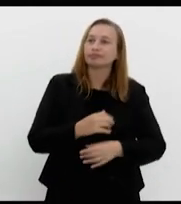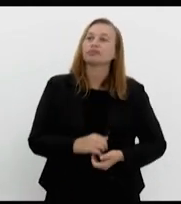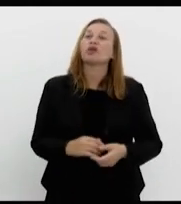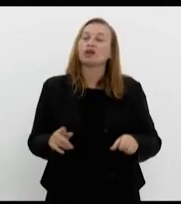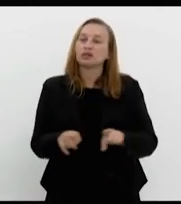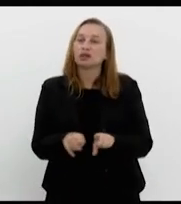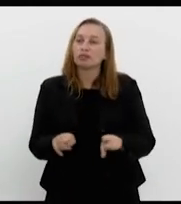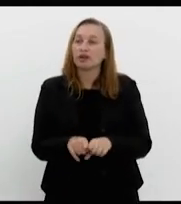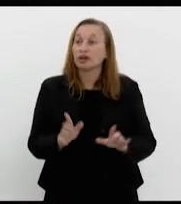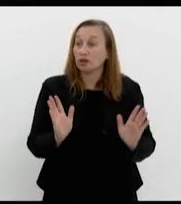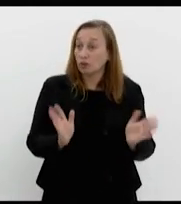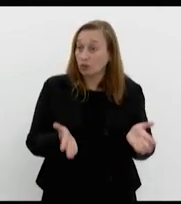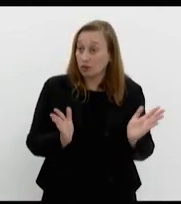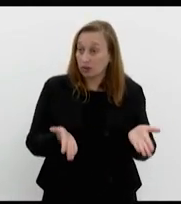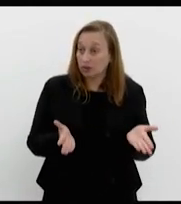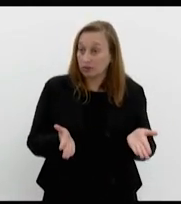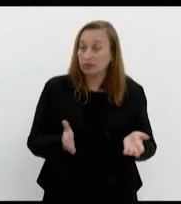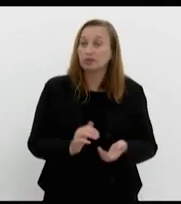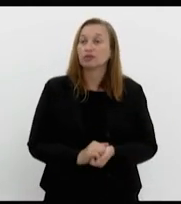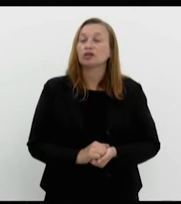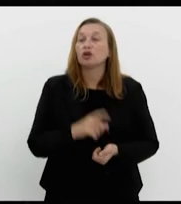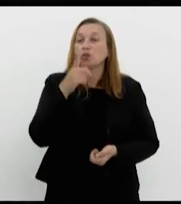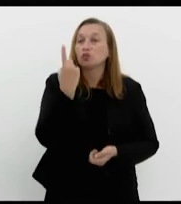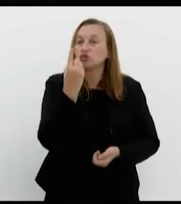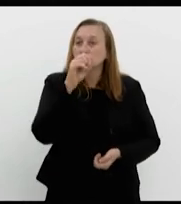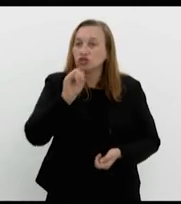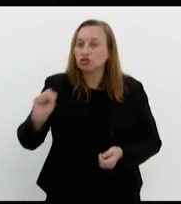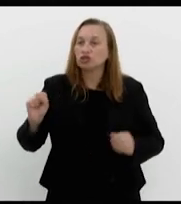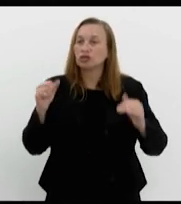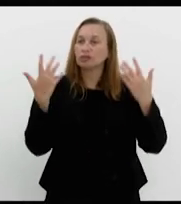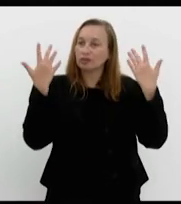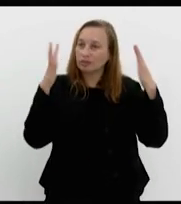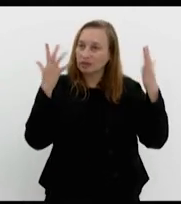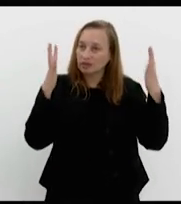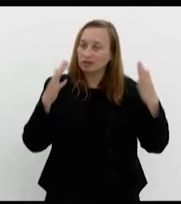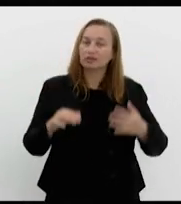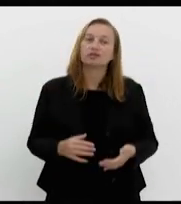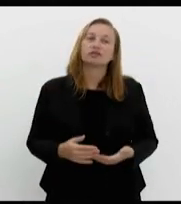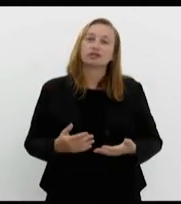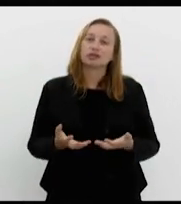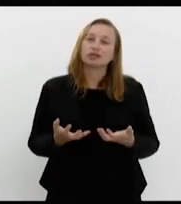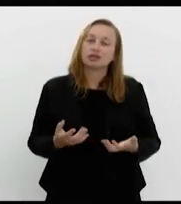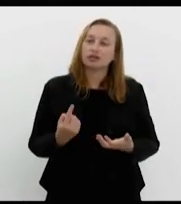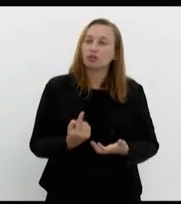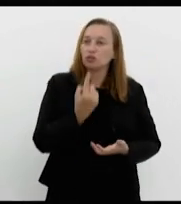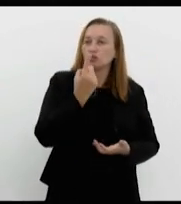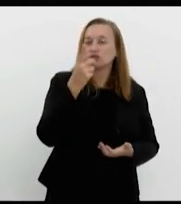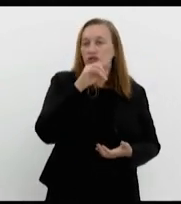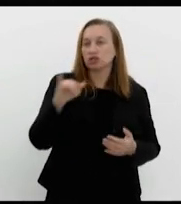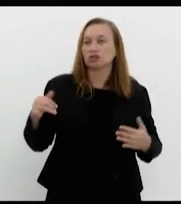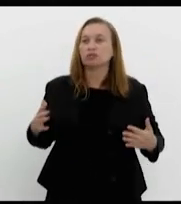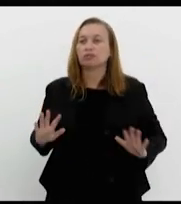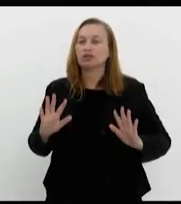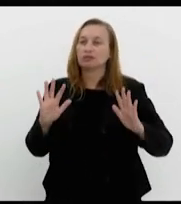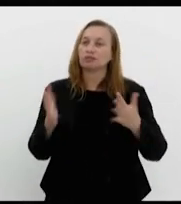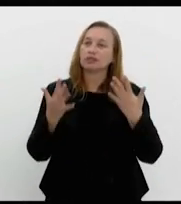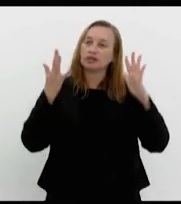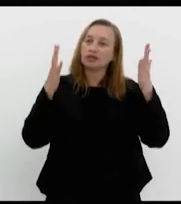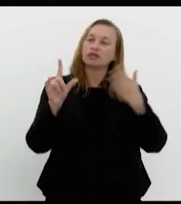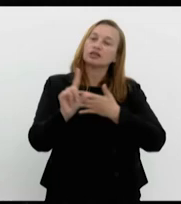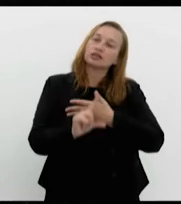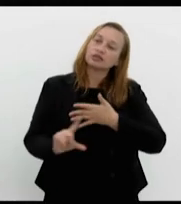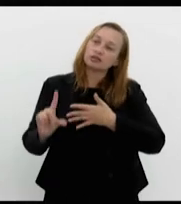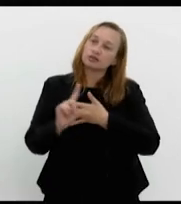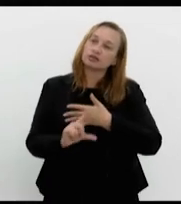tem agora, né, um dia para celebrar, isso que a gente está tentando aqui, um dia para celebrar essa